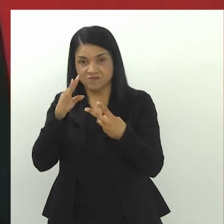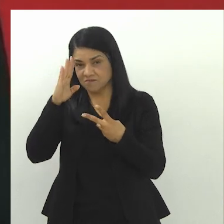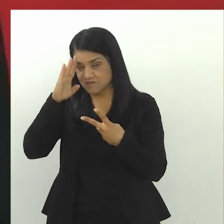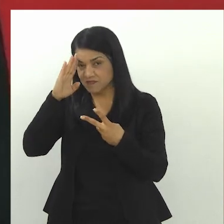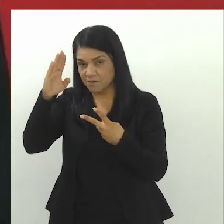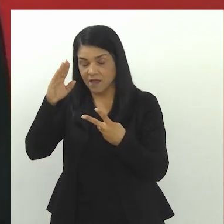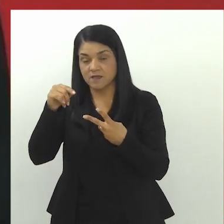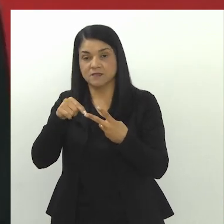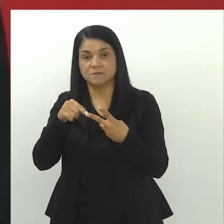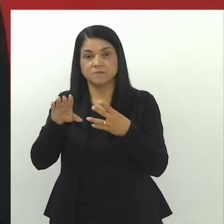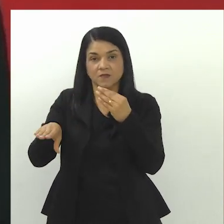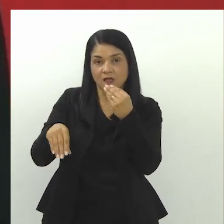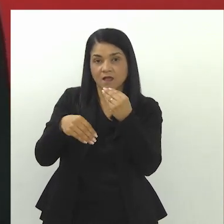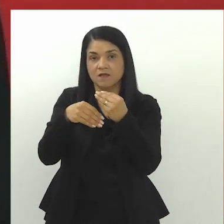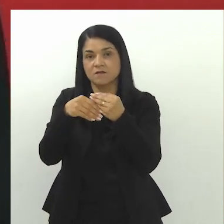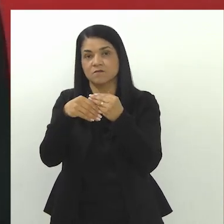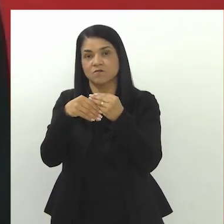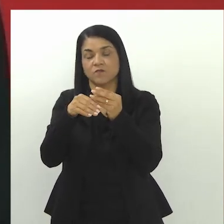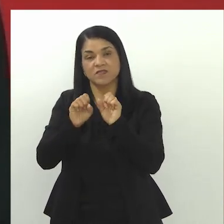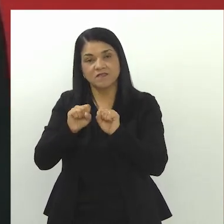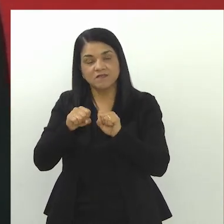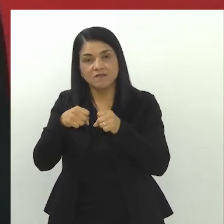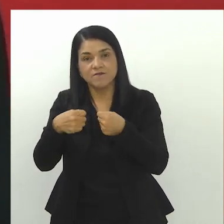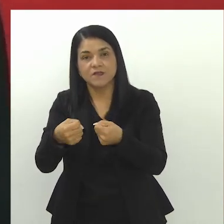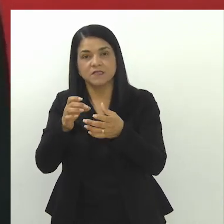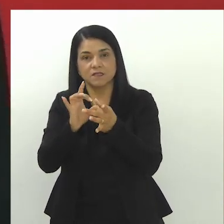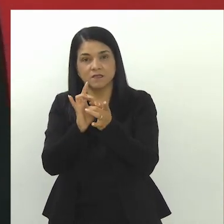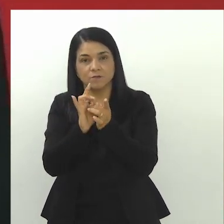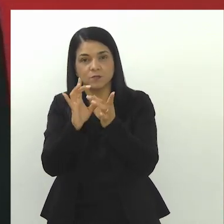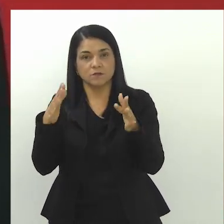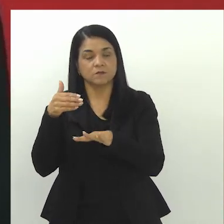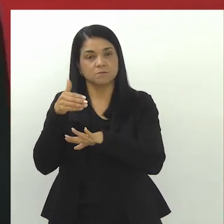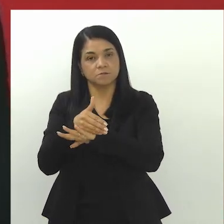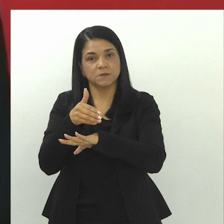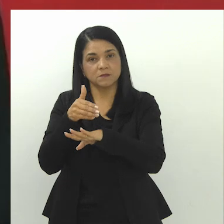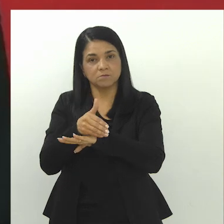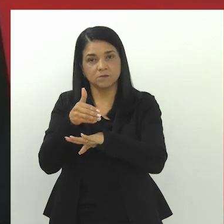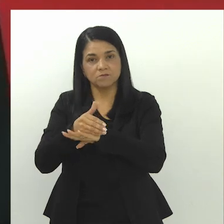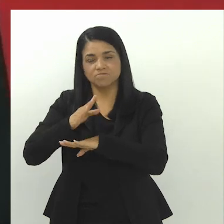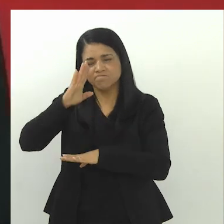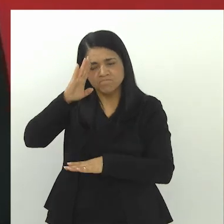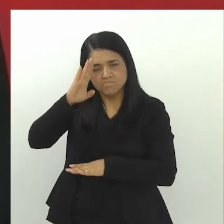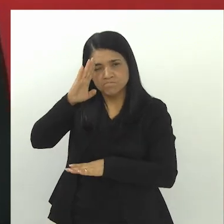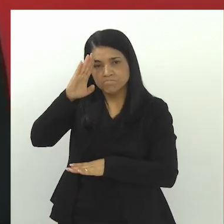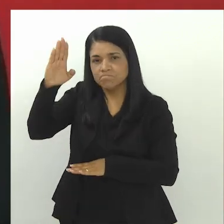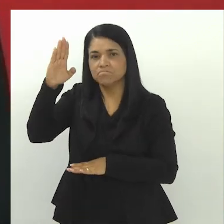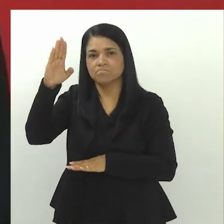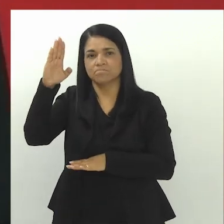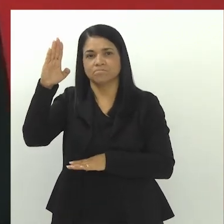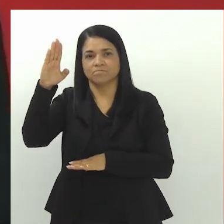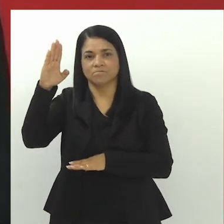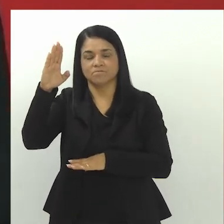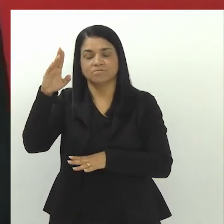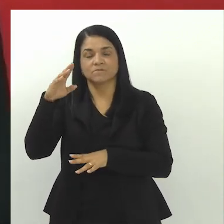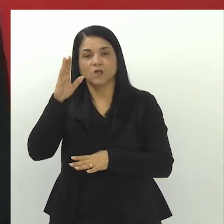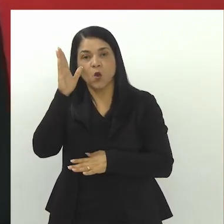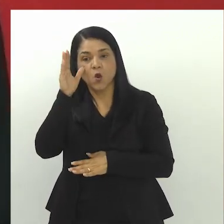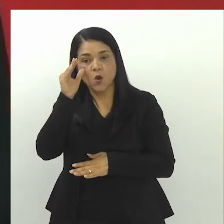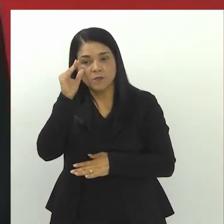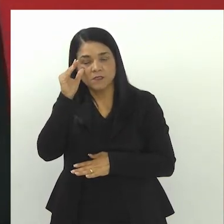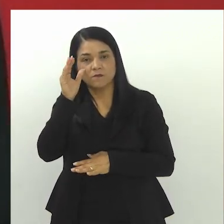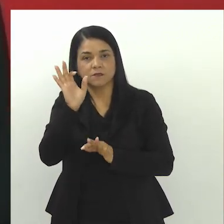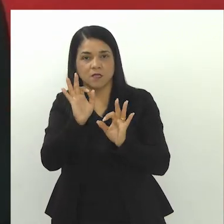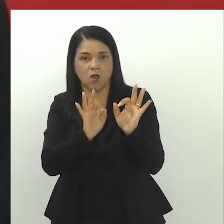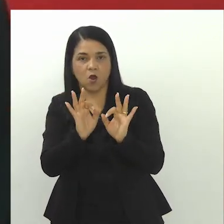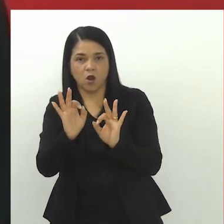centrais naquele momento, e agregou a defesa da democracia e da participação como princípios